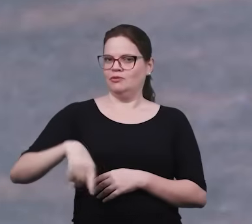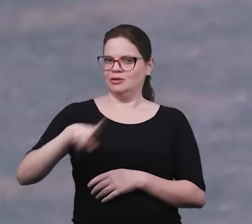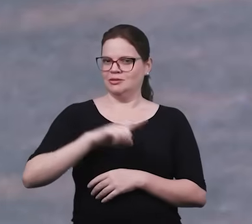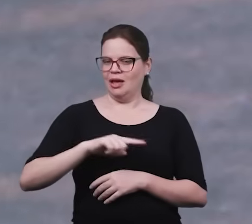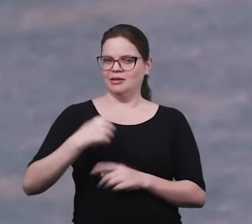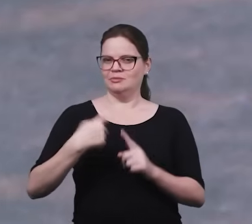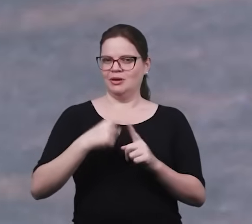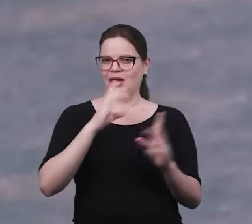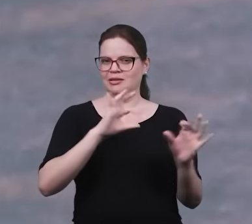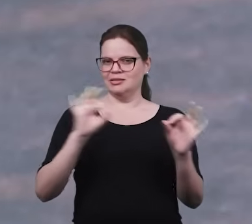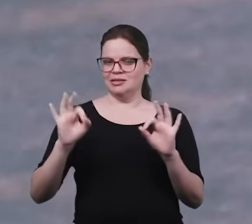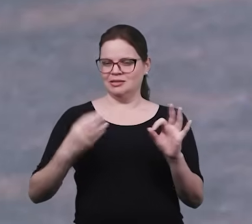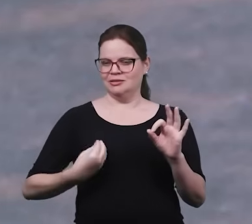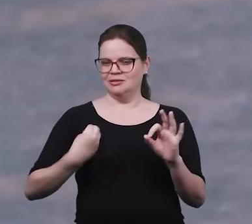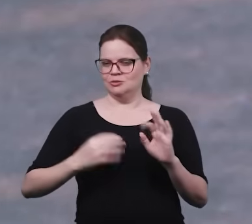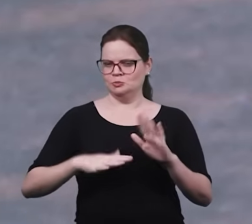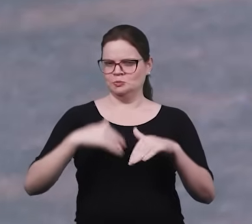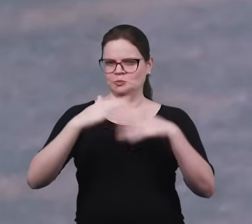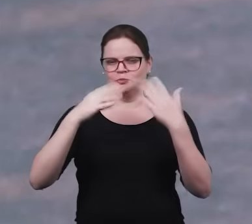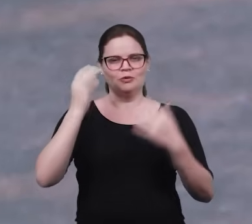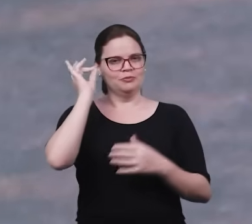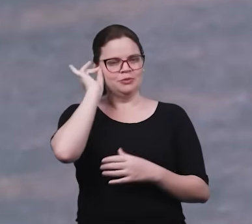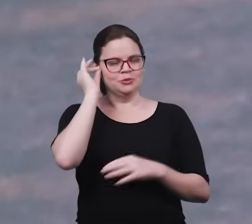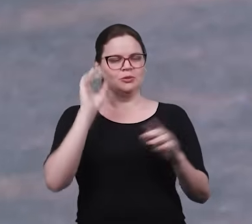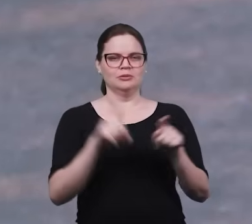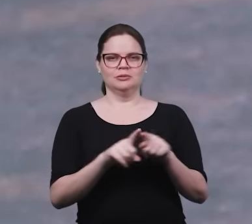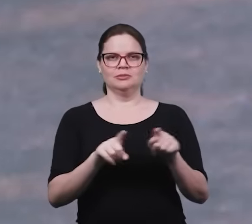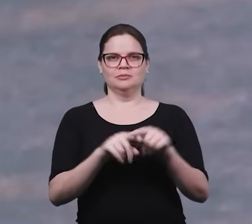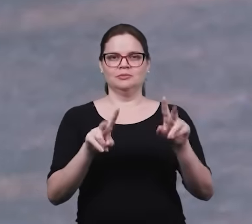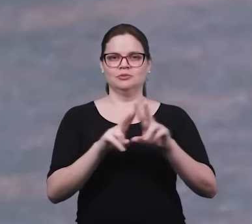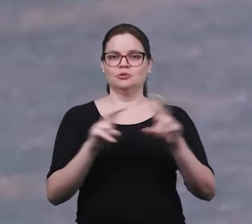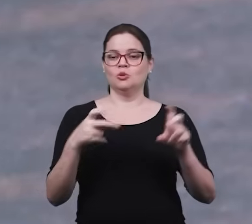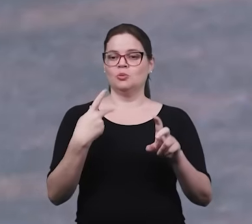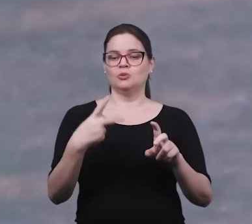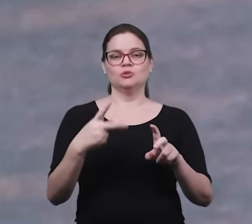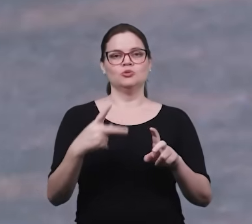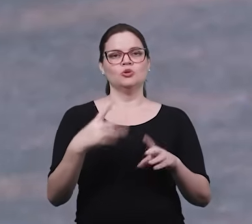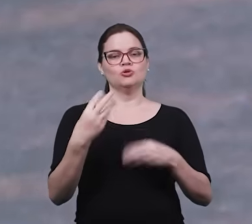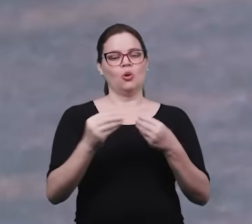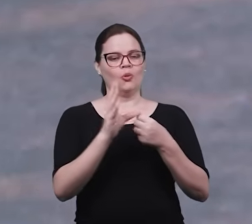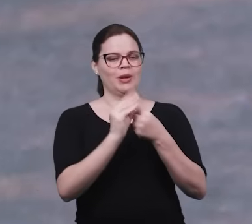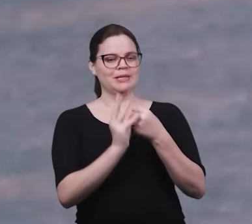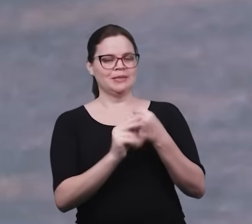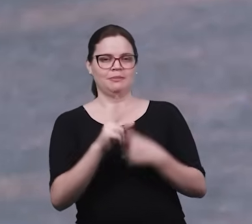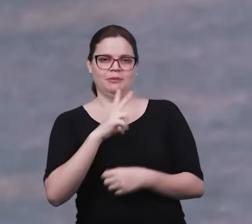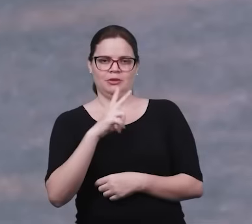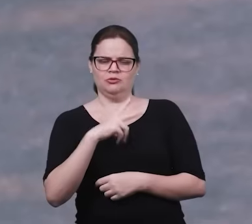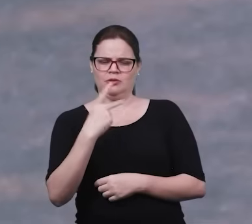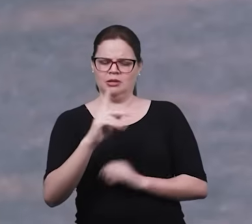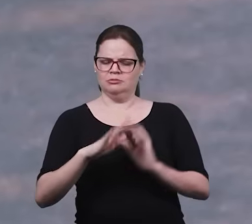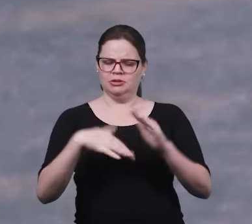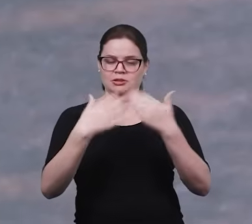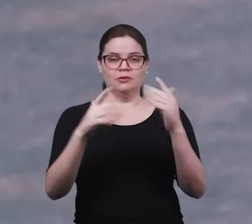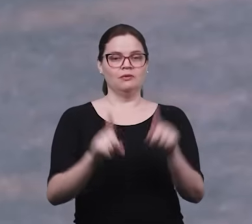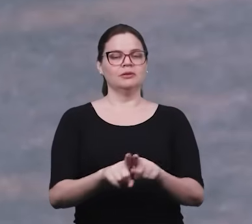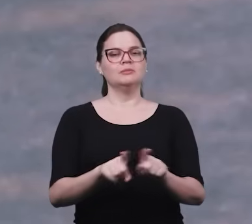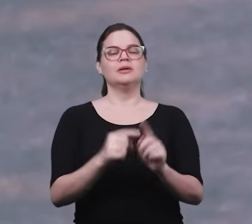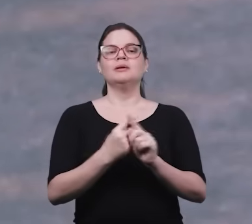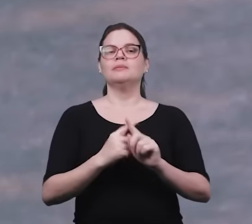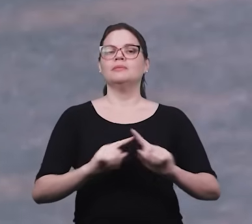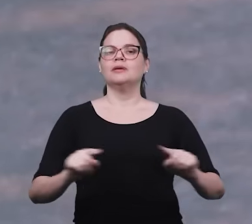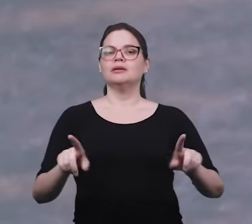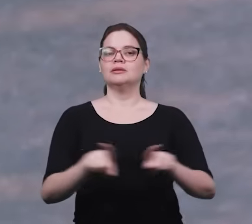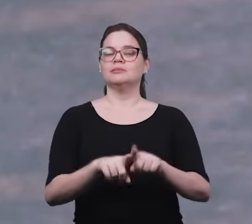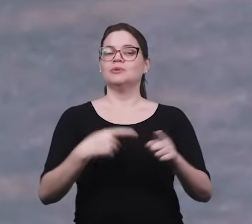e crescem espiritualmente, crescem do ponto de vista da sua formação pessoal com esse programa,